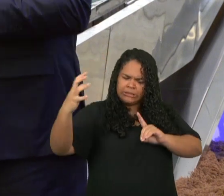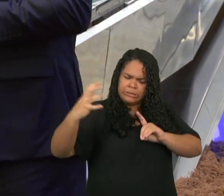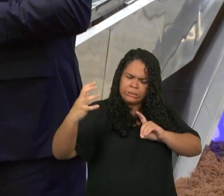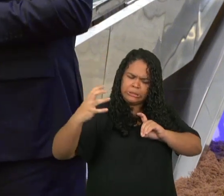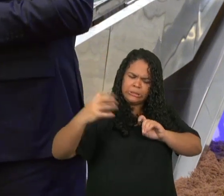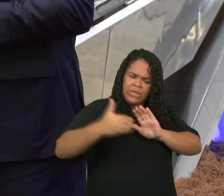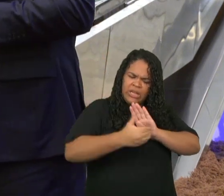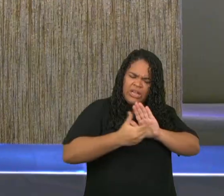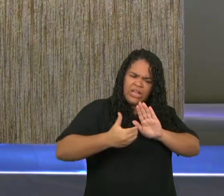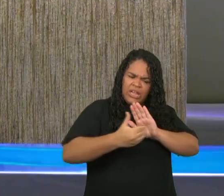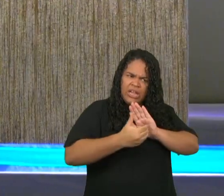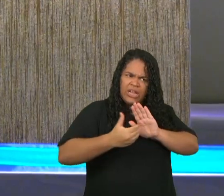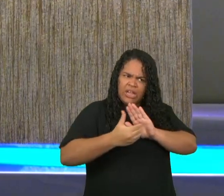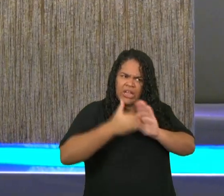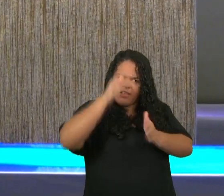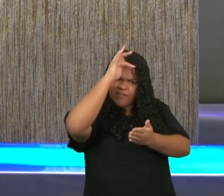fé.